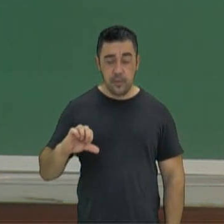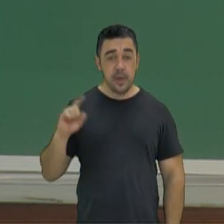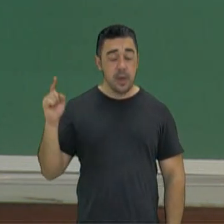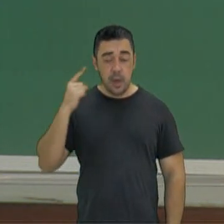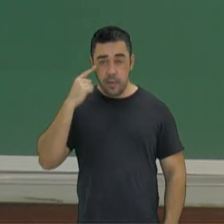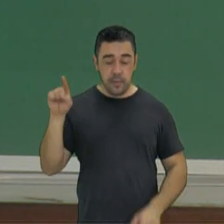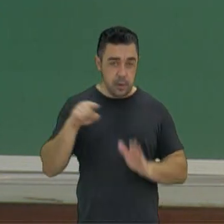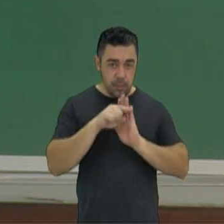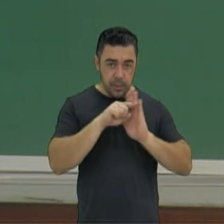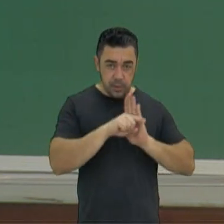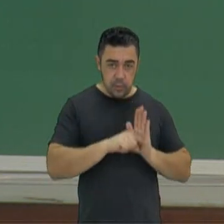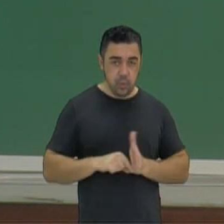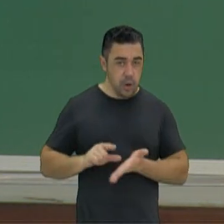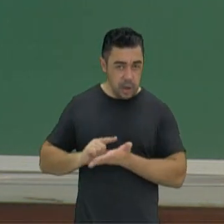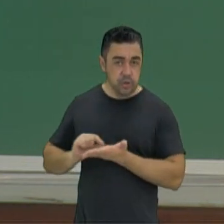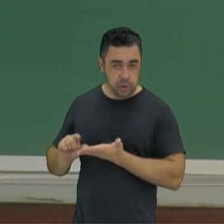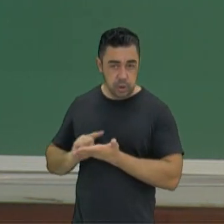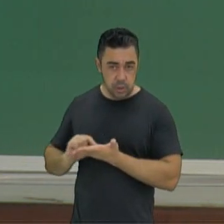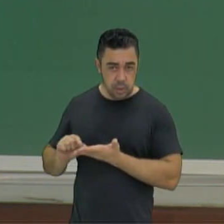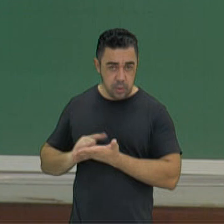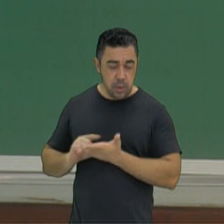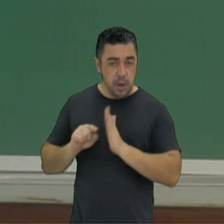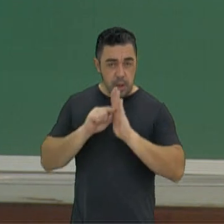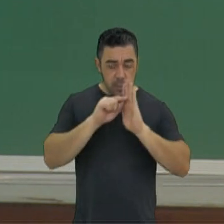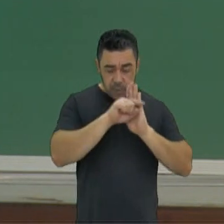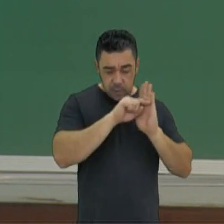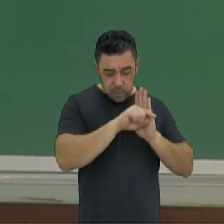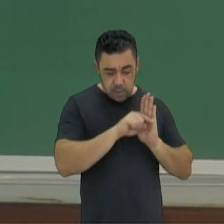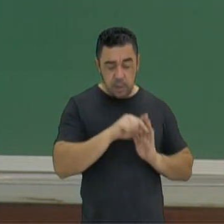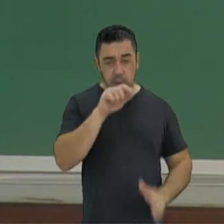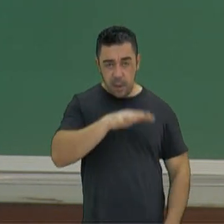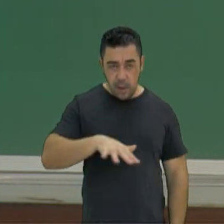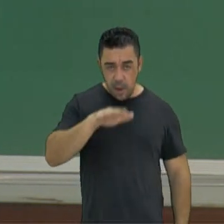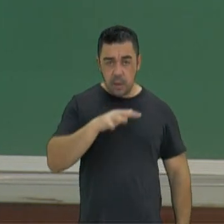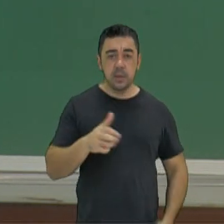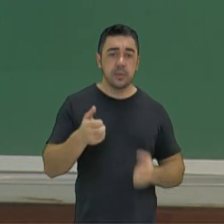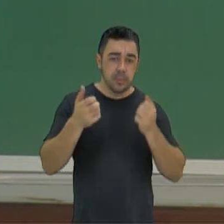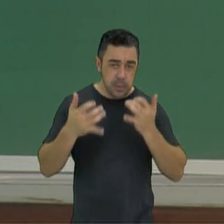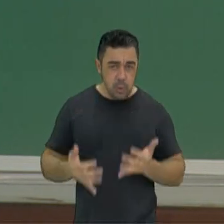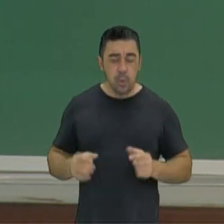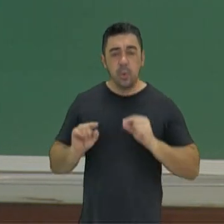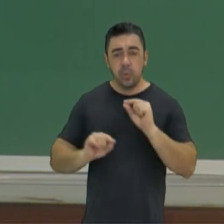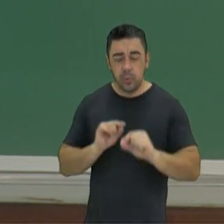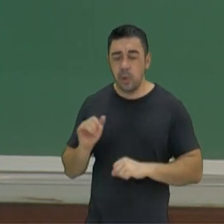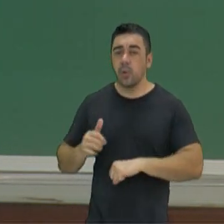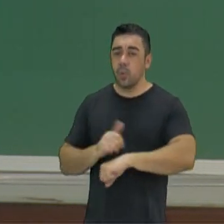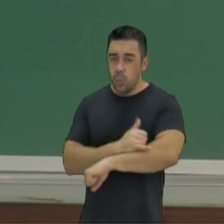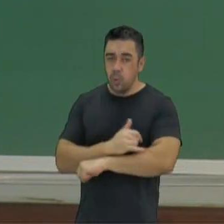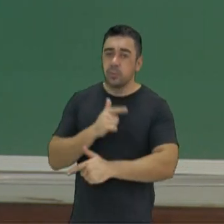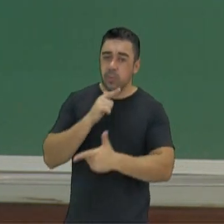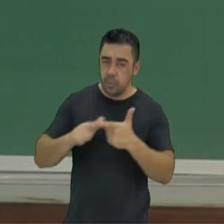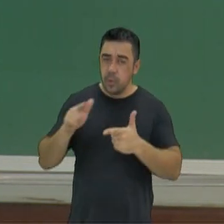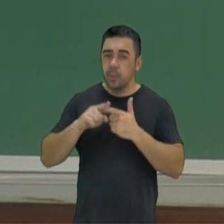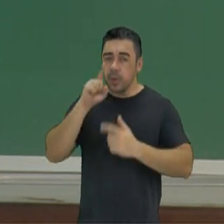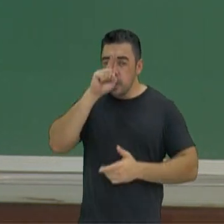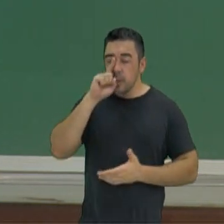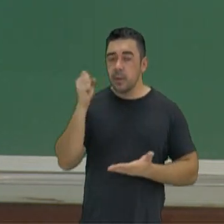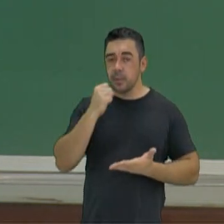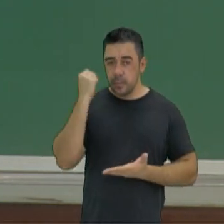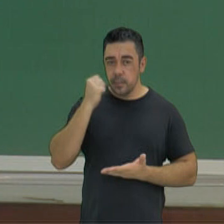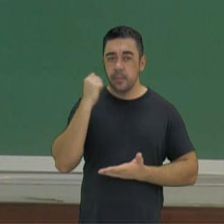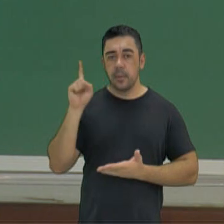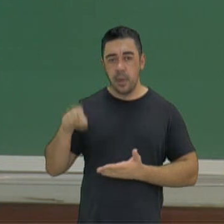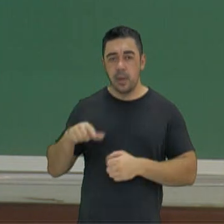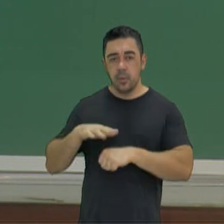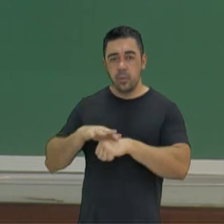e esses artigos, essas pesquisas que vêm sendo realizadas nessa área, têm demonstrado que, realmente, o excesso de peso e a